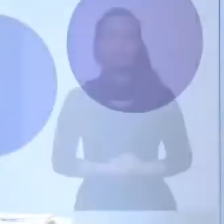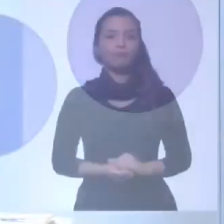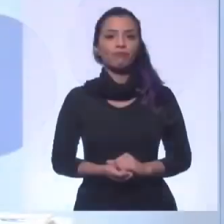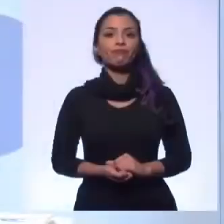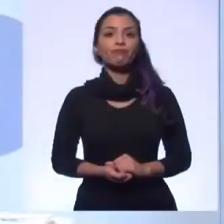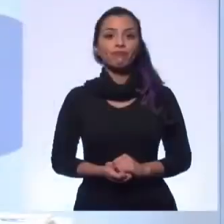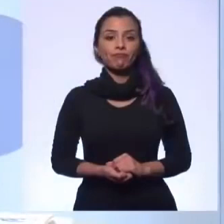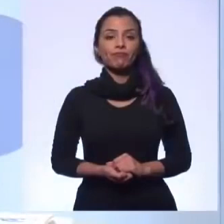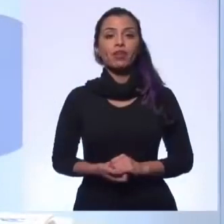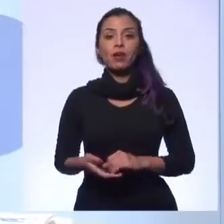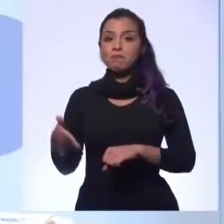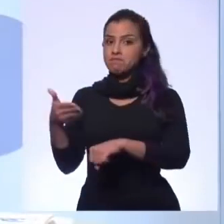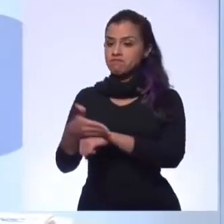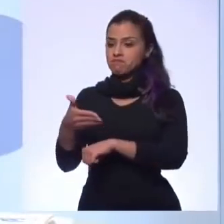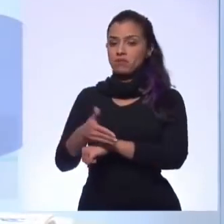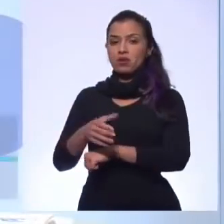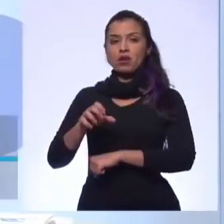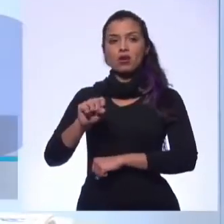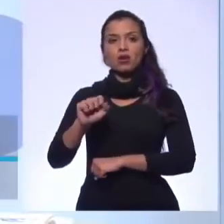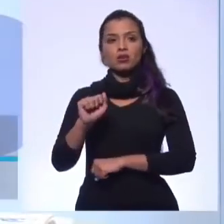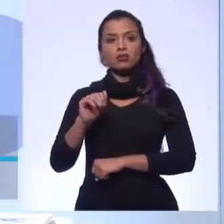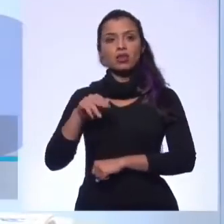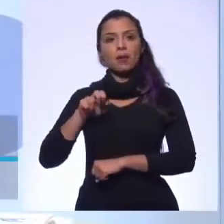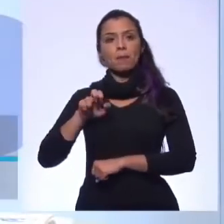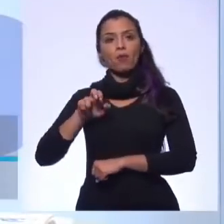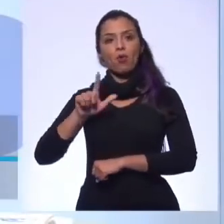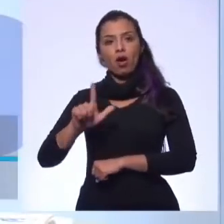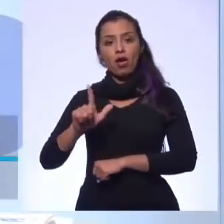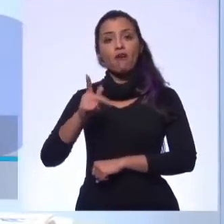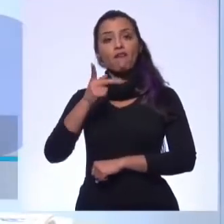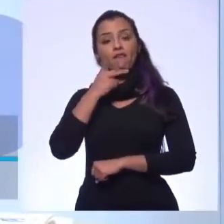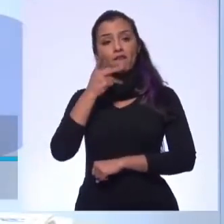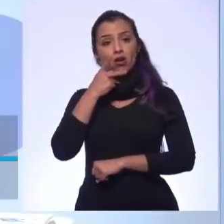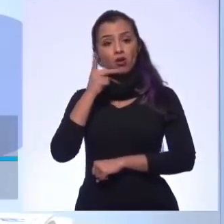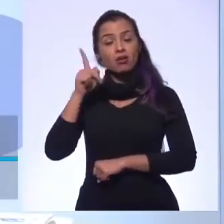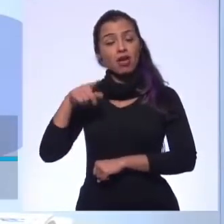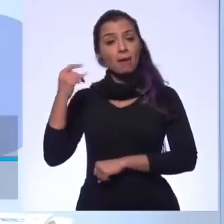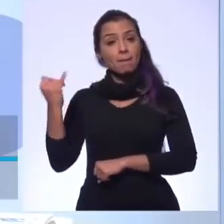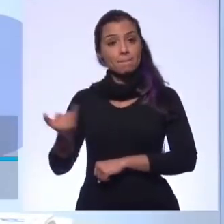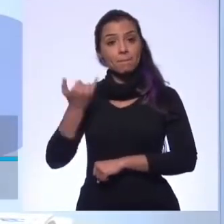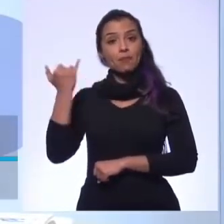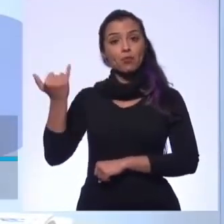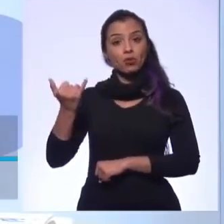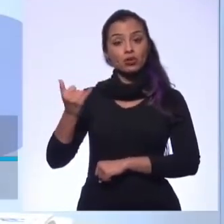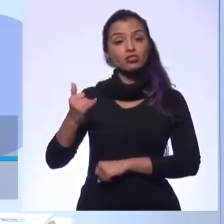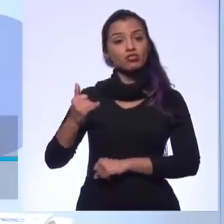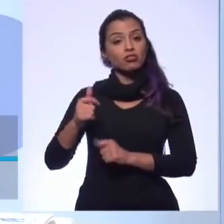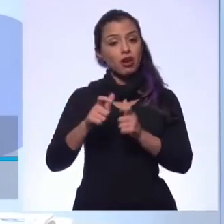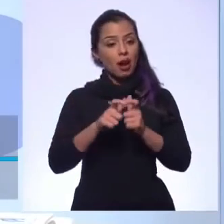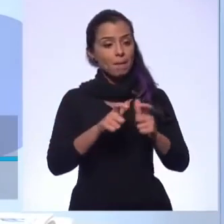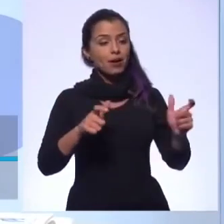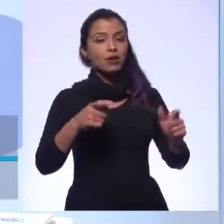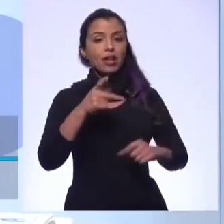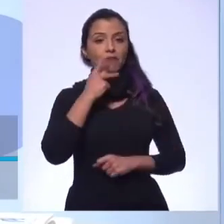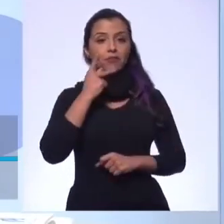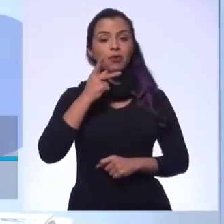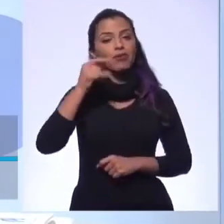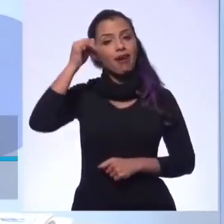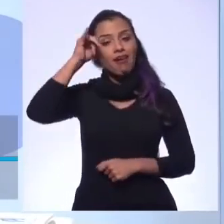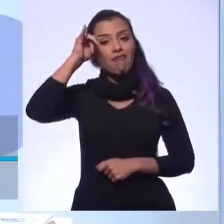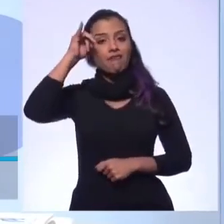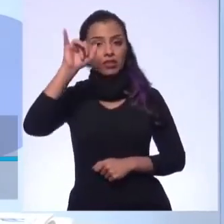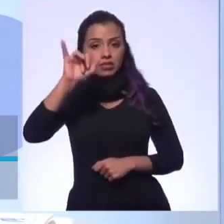Ó, quem participou aqui foi o Samuel, professor. Falou que é extremamente importante e a maioria foi de prevenção. Muito A Adriele, Vitória,